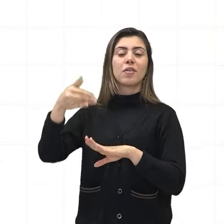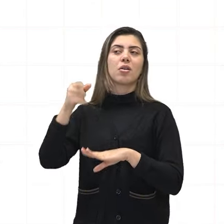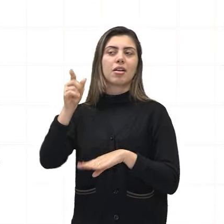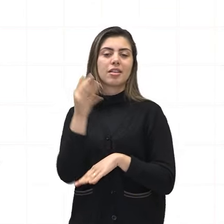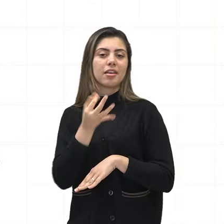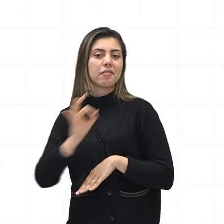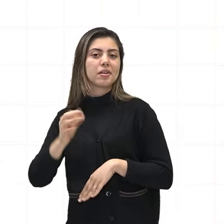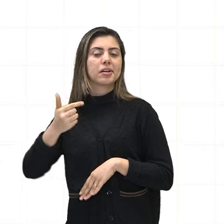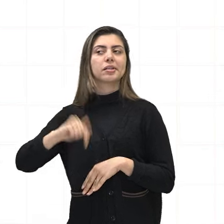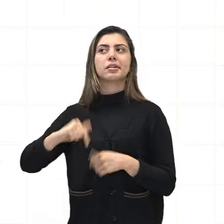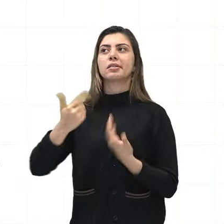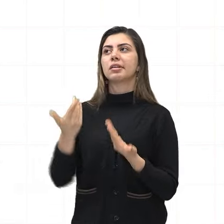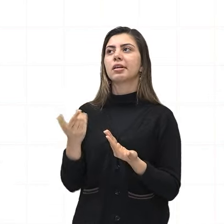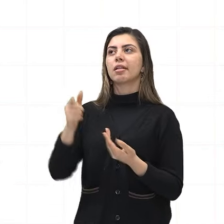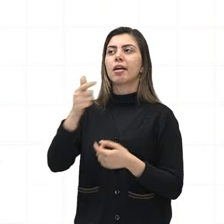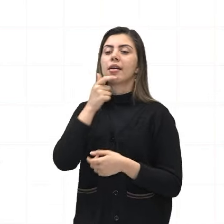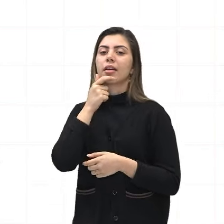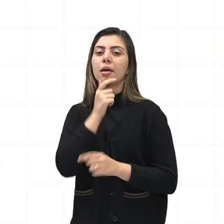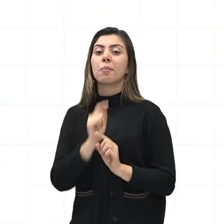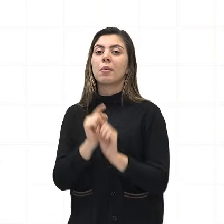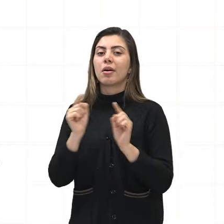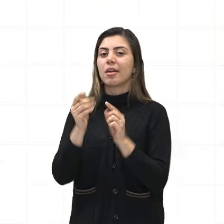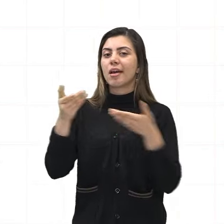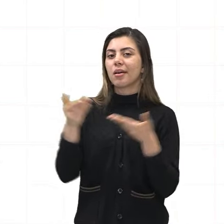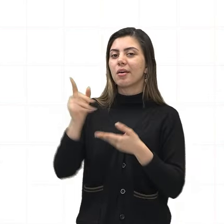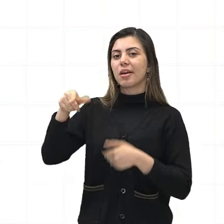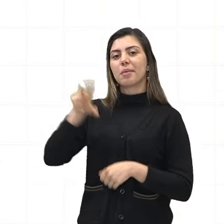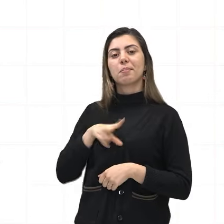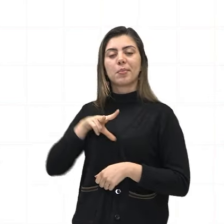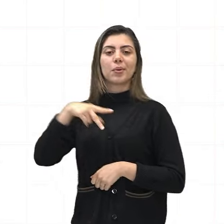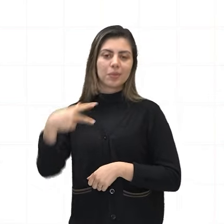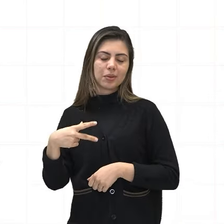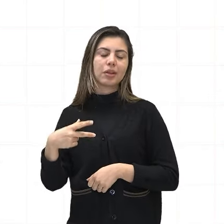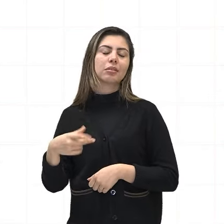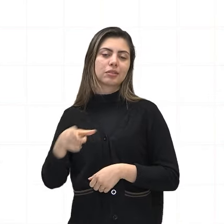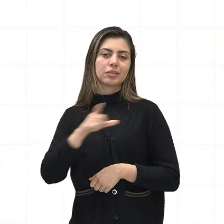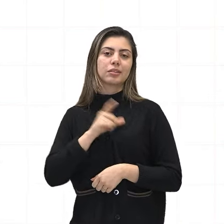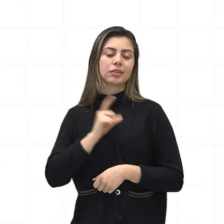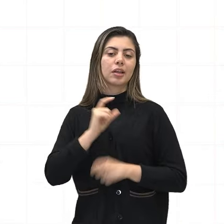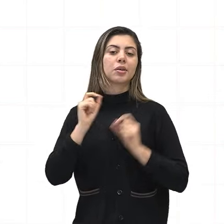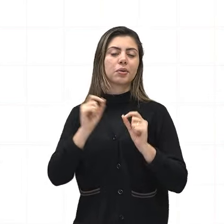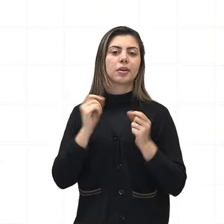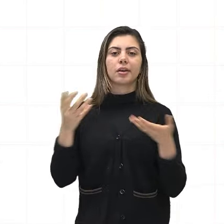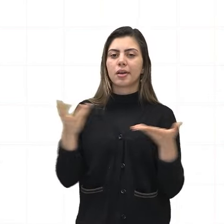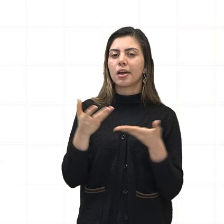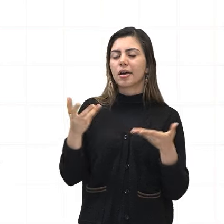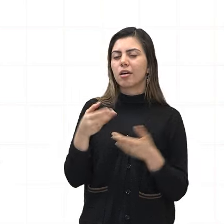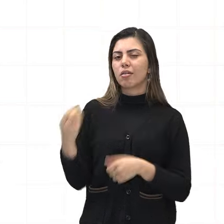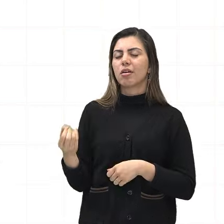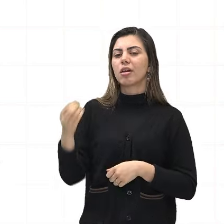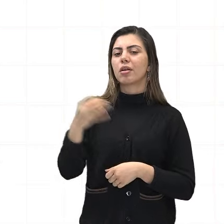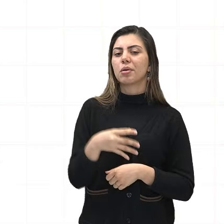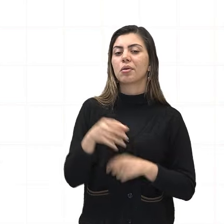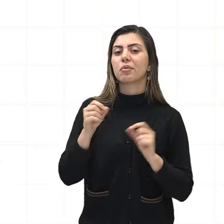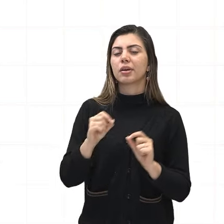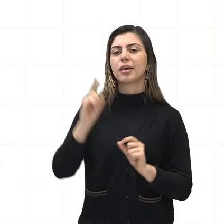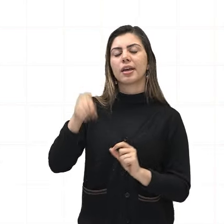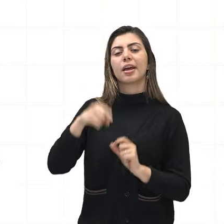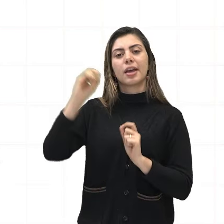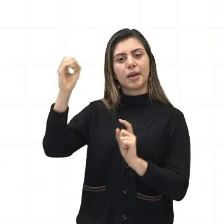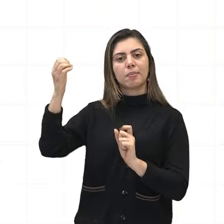Inglaterra, agora em Portugal, que também está aderindo à questão de quê? Do